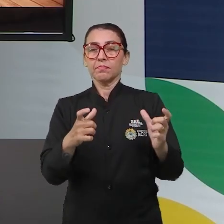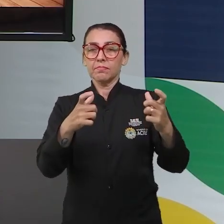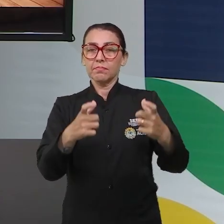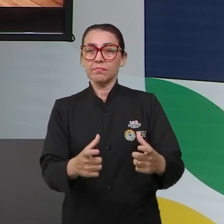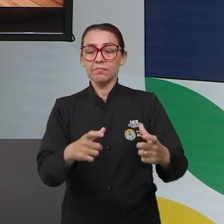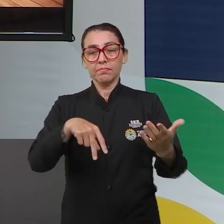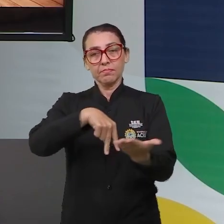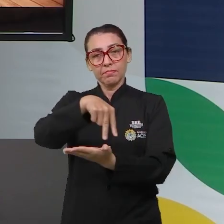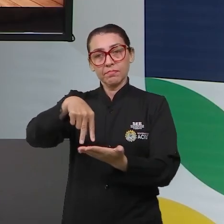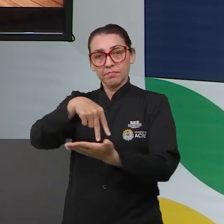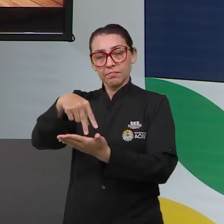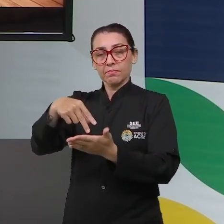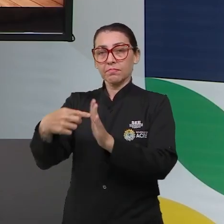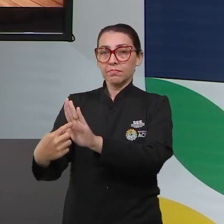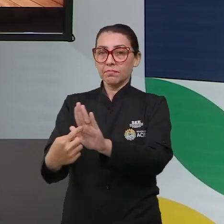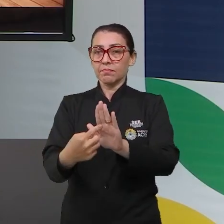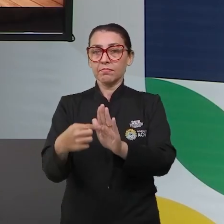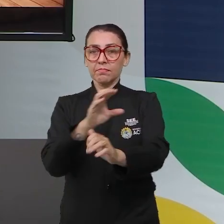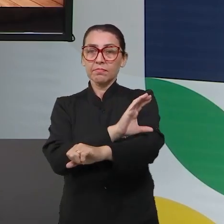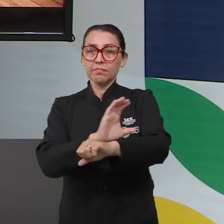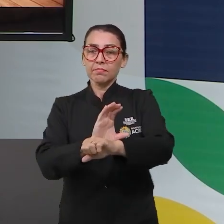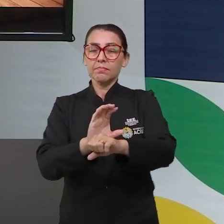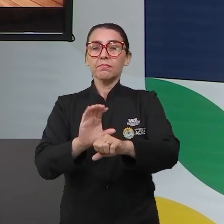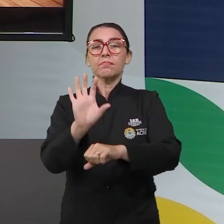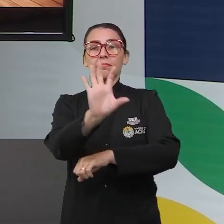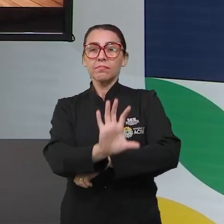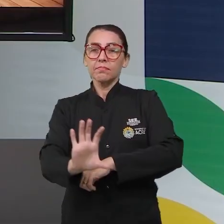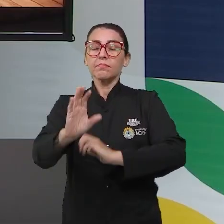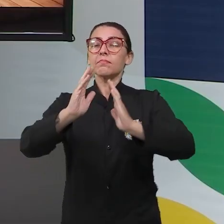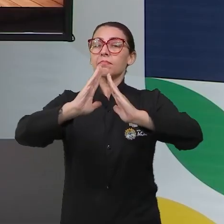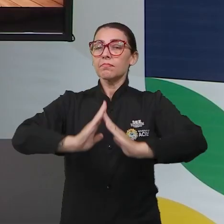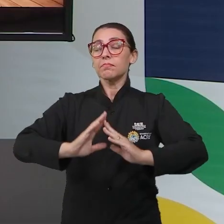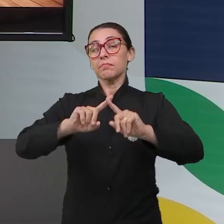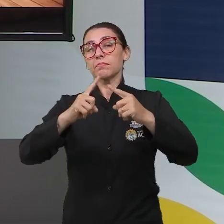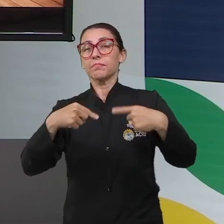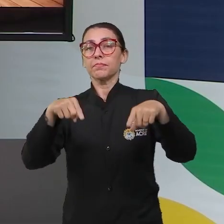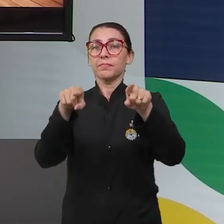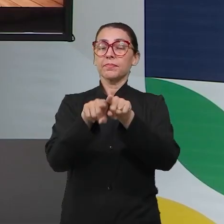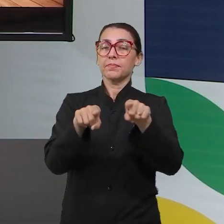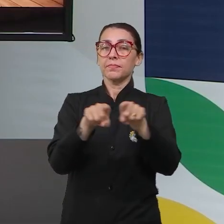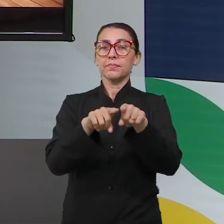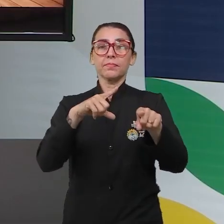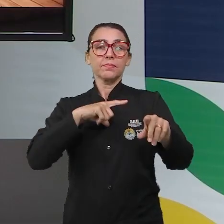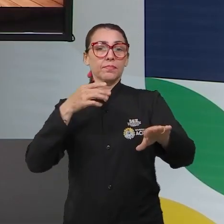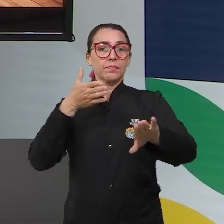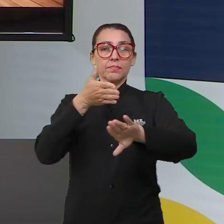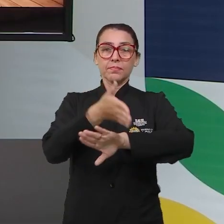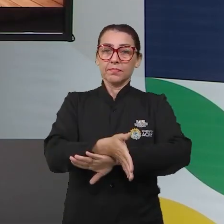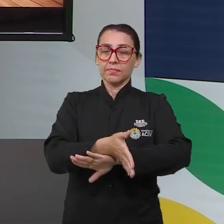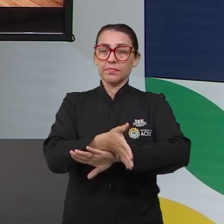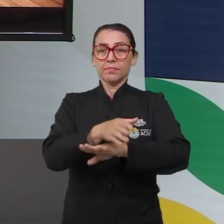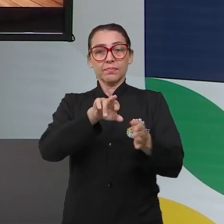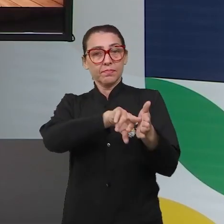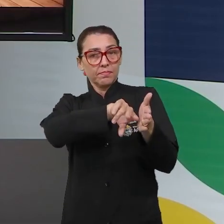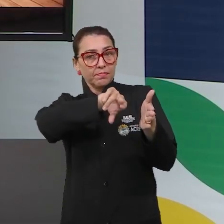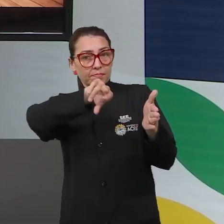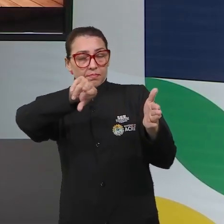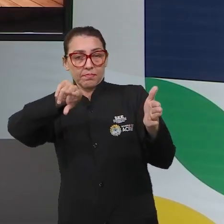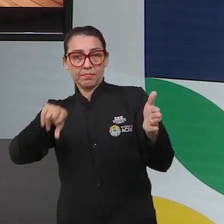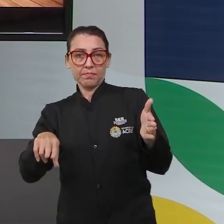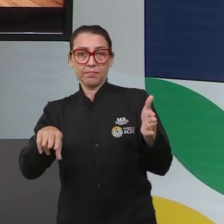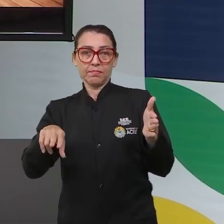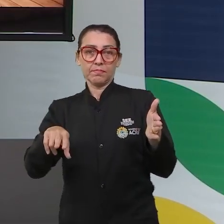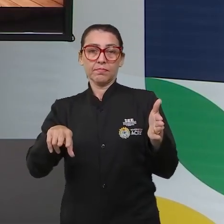dança, nas apresentações culturais da região que a gente mora, mas também tendo acesso a uma diversidade